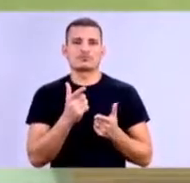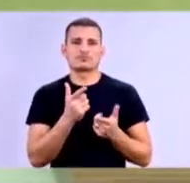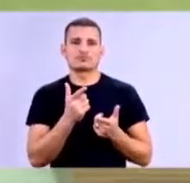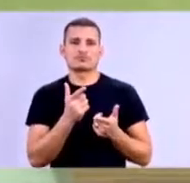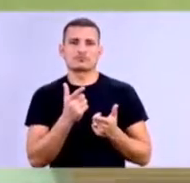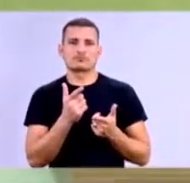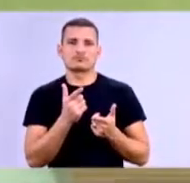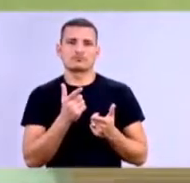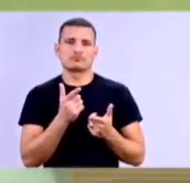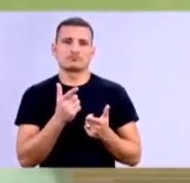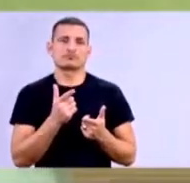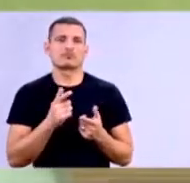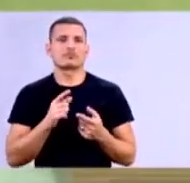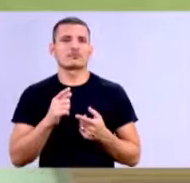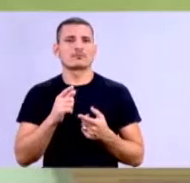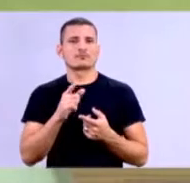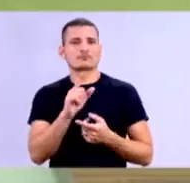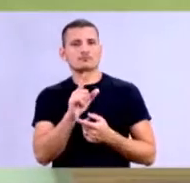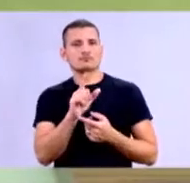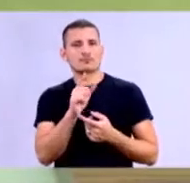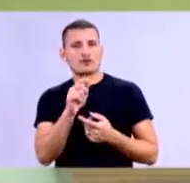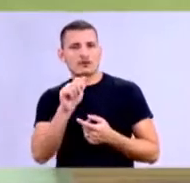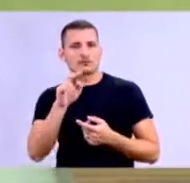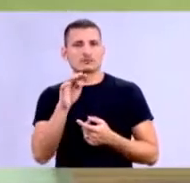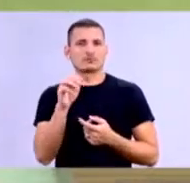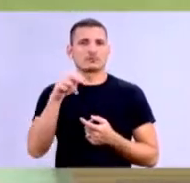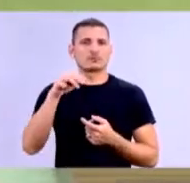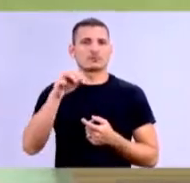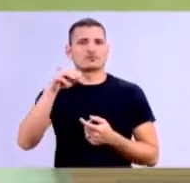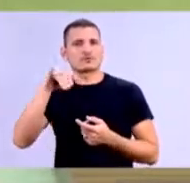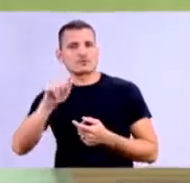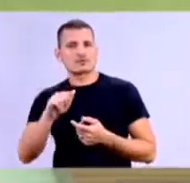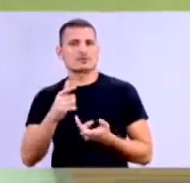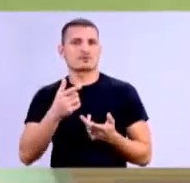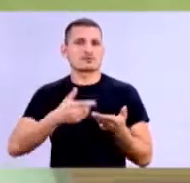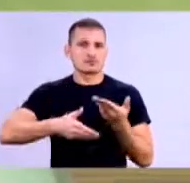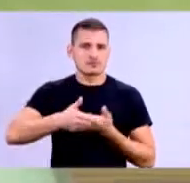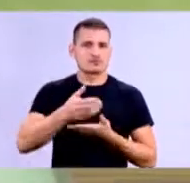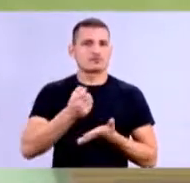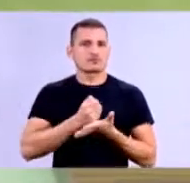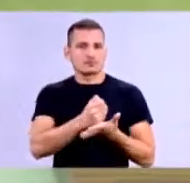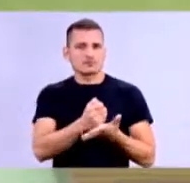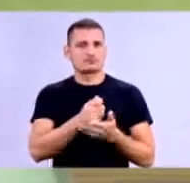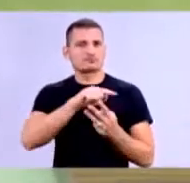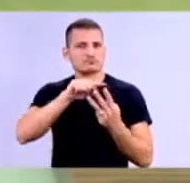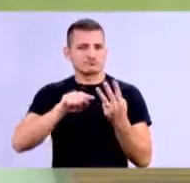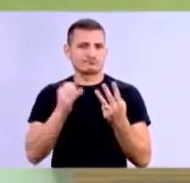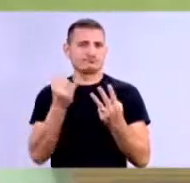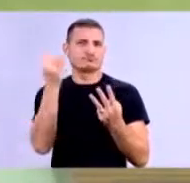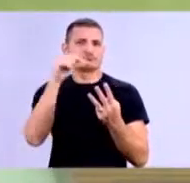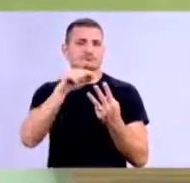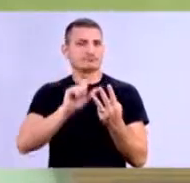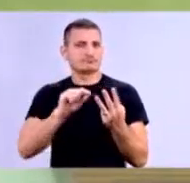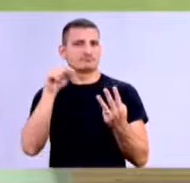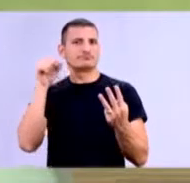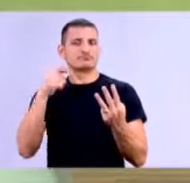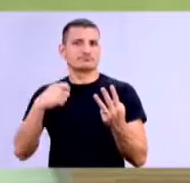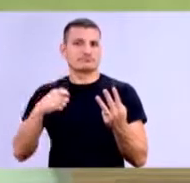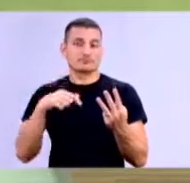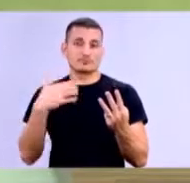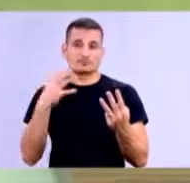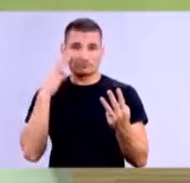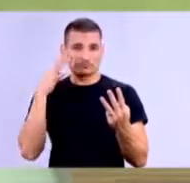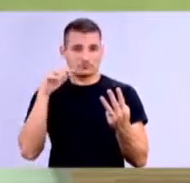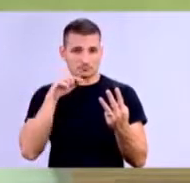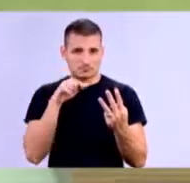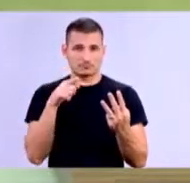falamos aqui. A autonomia, a interação e a cooperação. Então, prestando atenção nisso e sabendo que